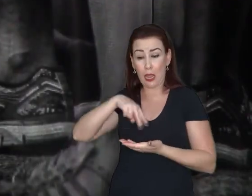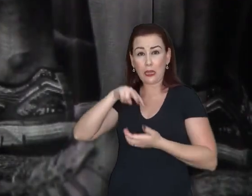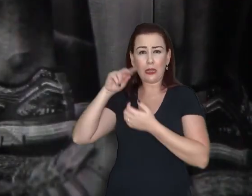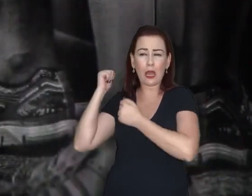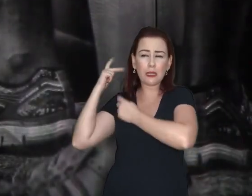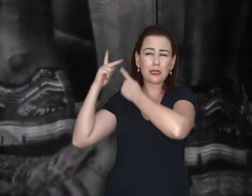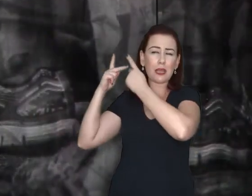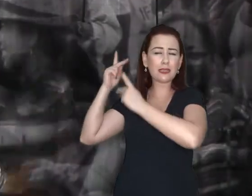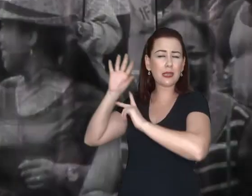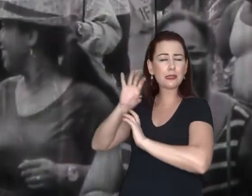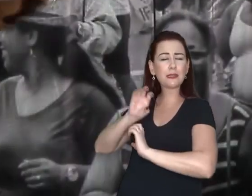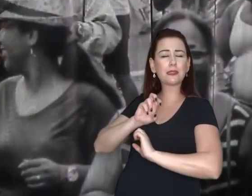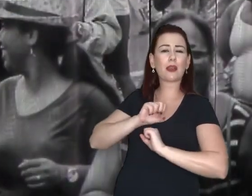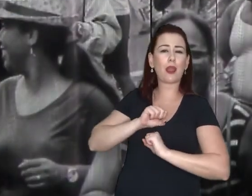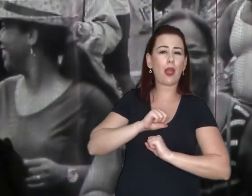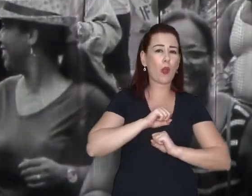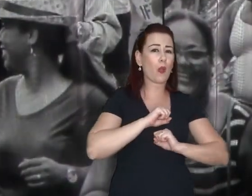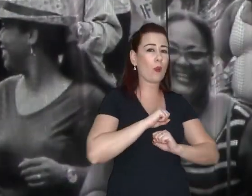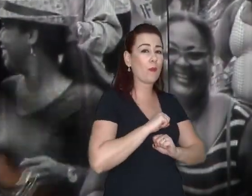força ancestral,